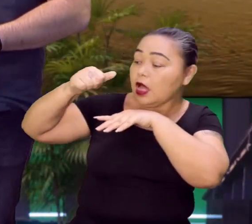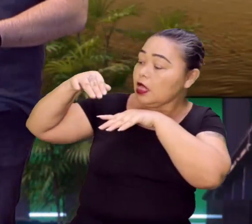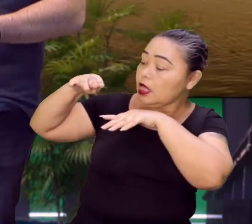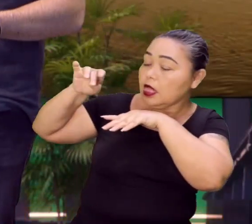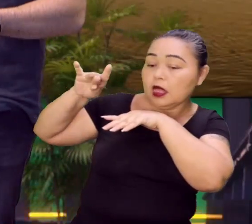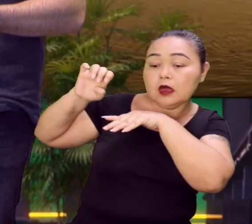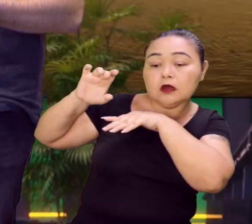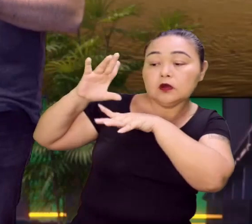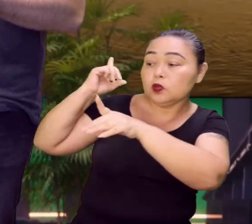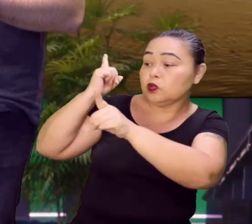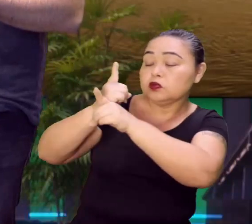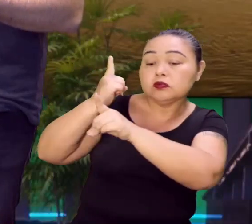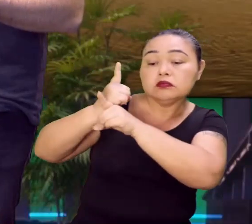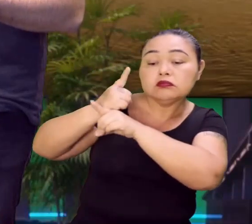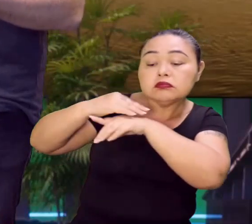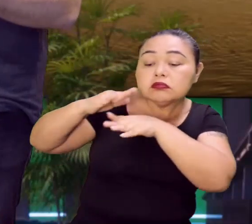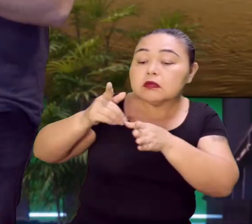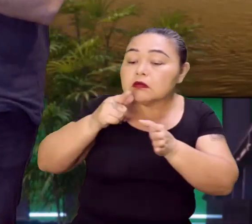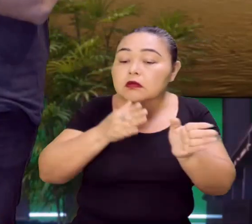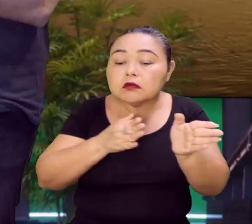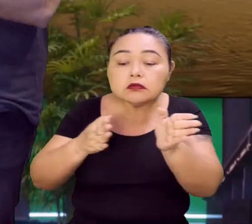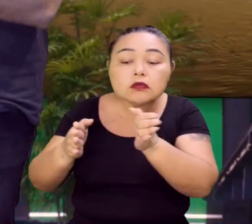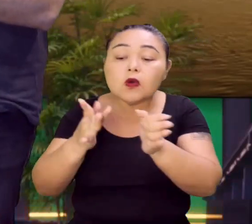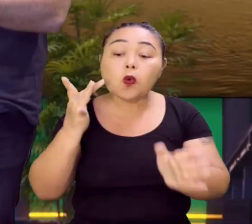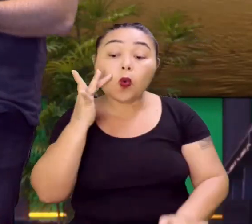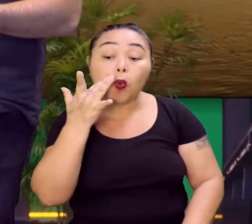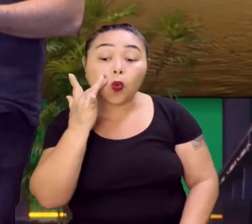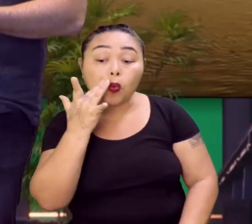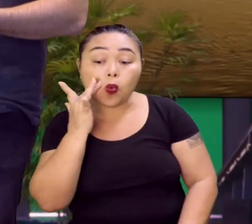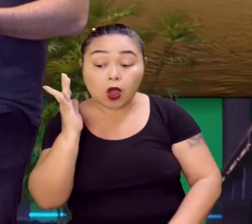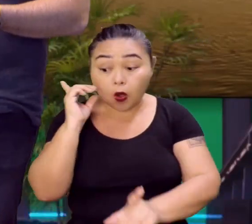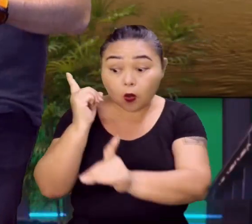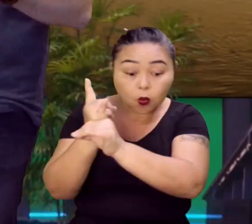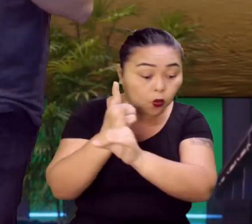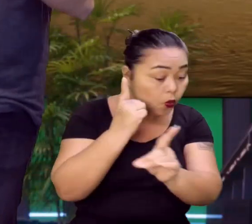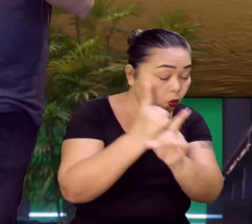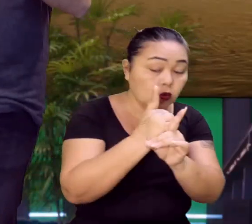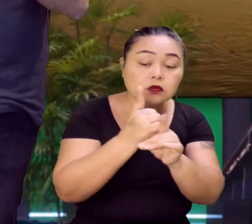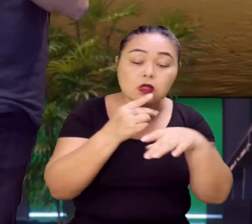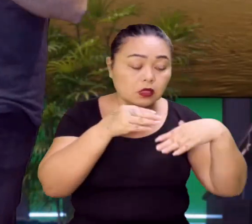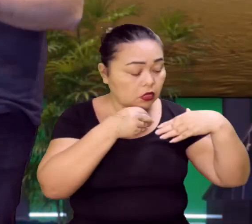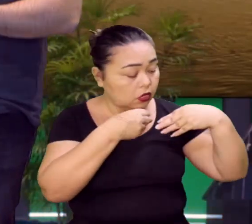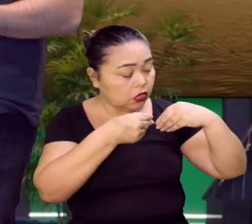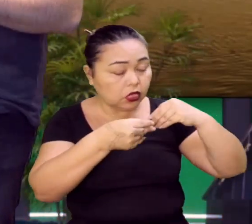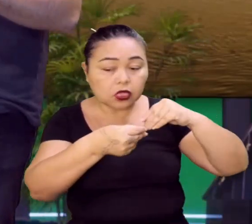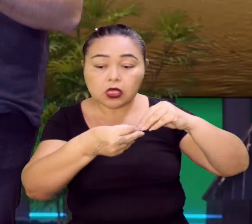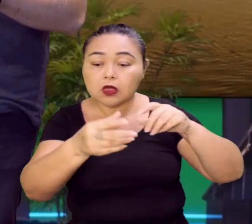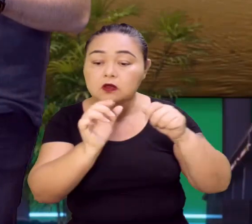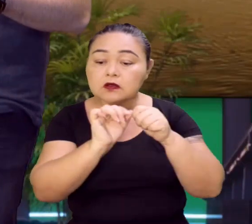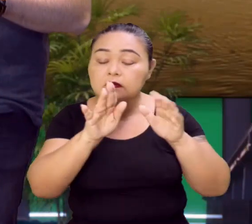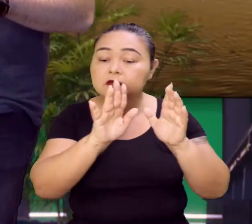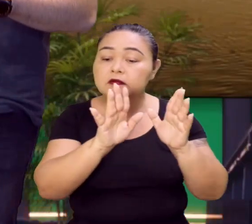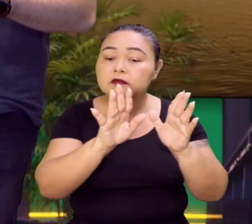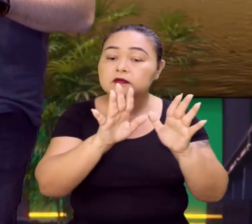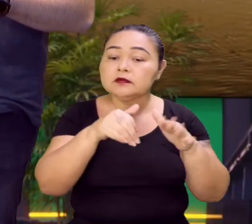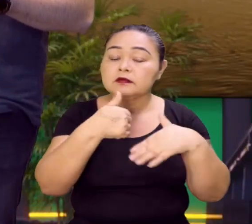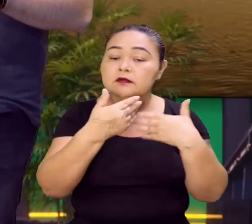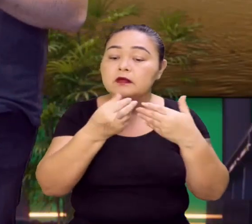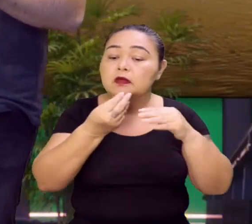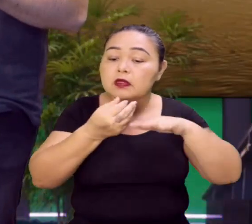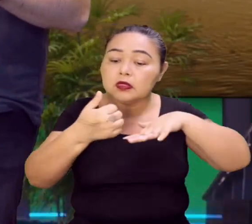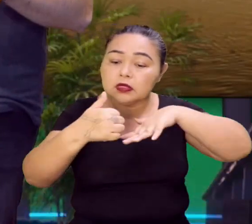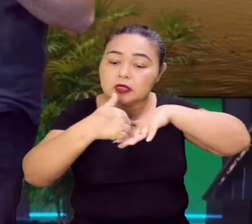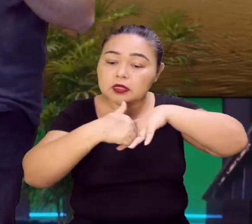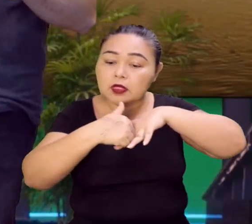isso que a gente encontra no leito do rio o quê? Ouro, né, professor Jorge? Isso. Por conta desse transporte, né, de uma estrutura de escudo